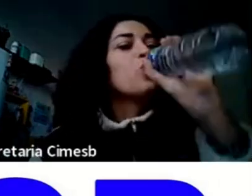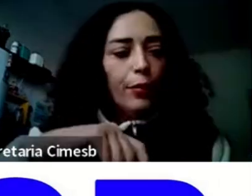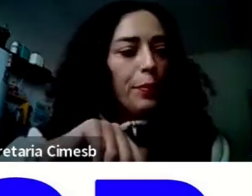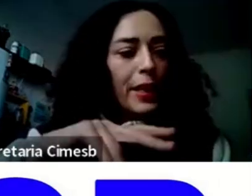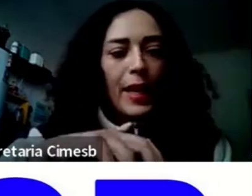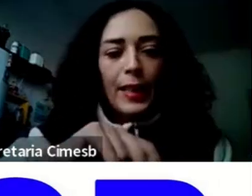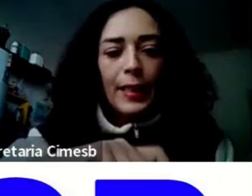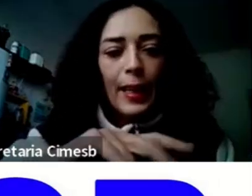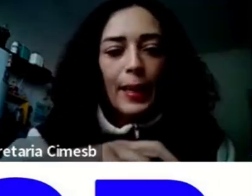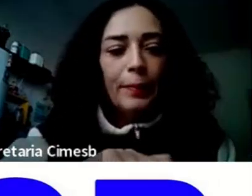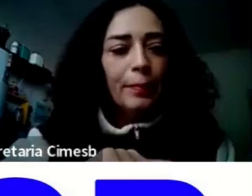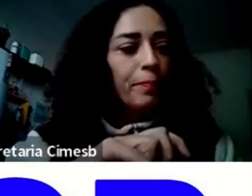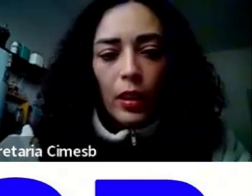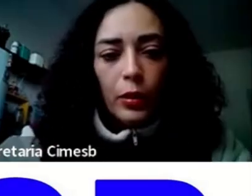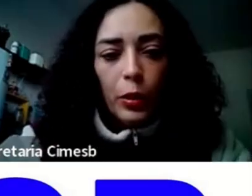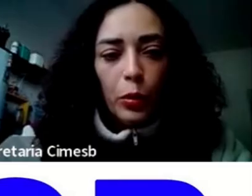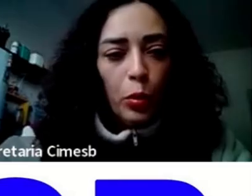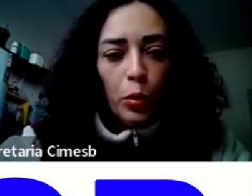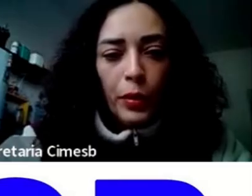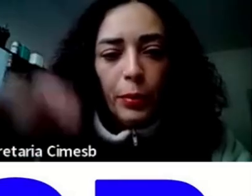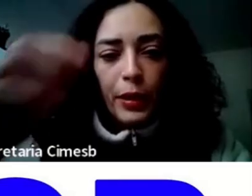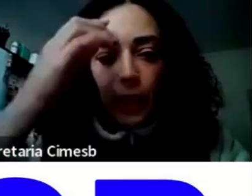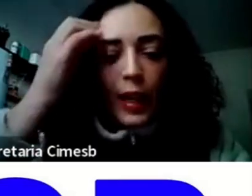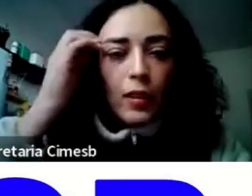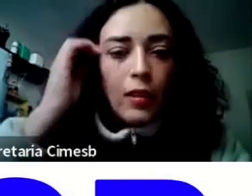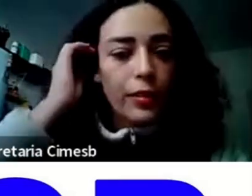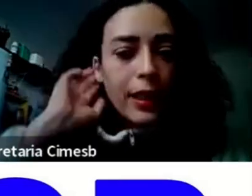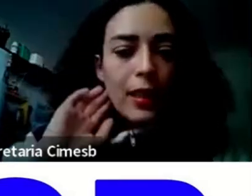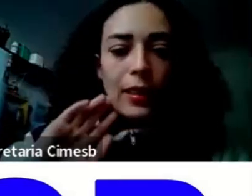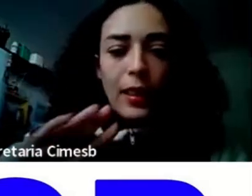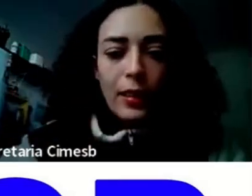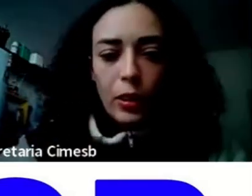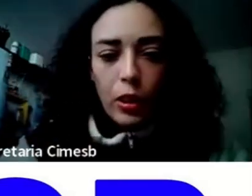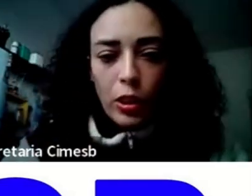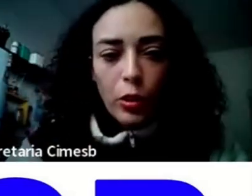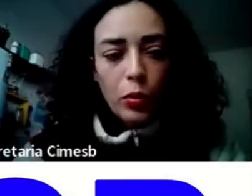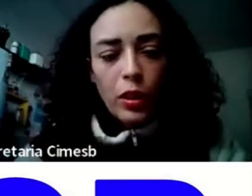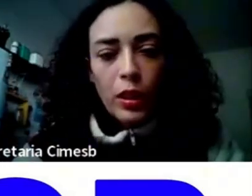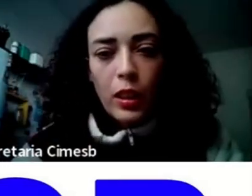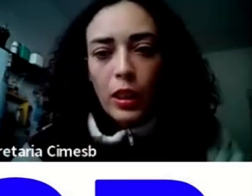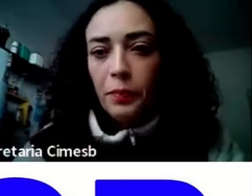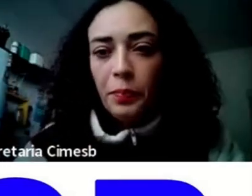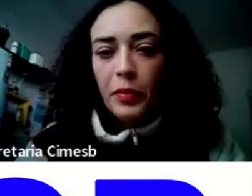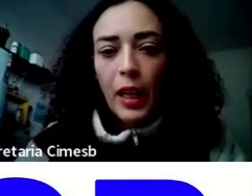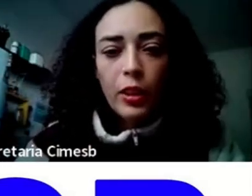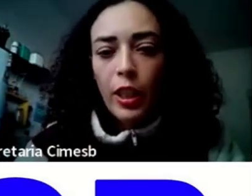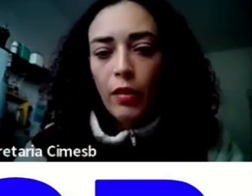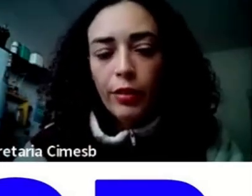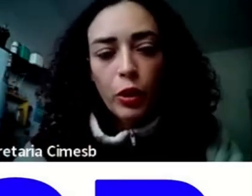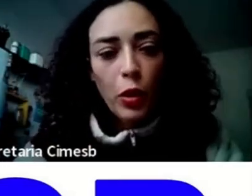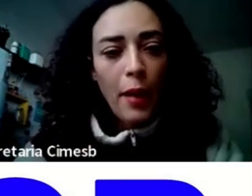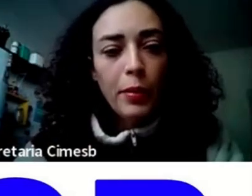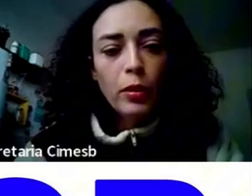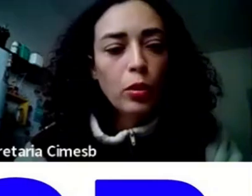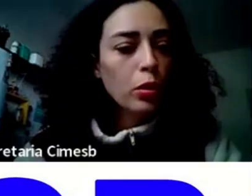ver. Eu vou pegar aqui no YouTube, porque seria interessante a gente conseguir assistir.